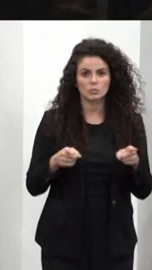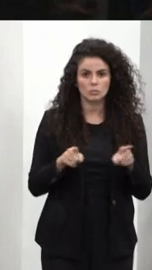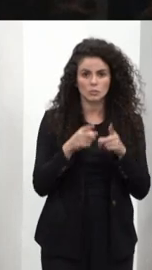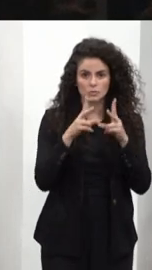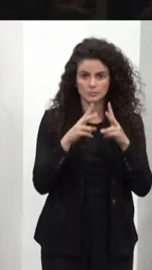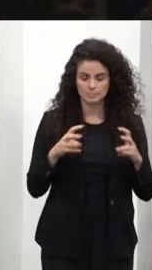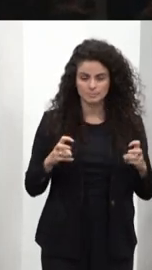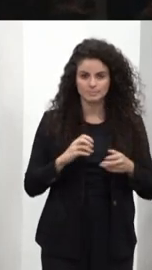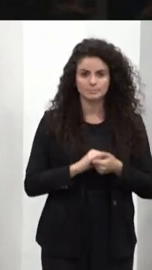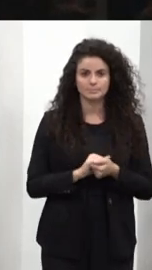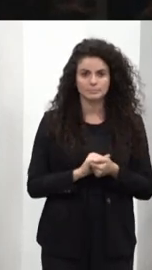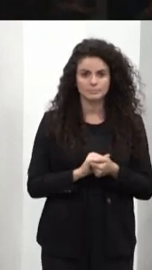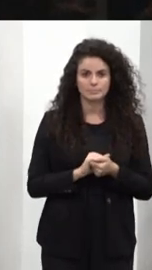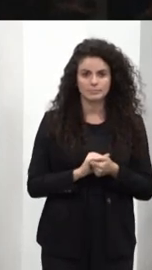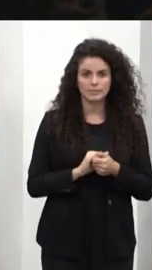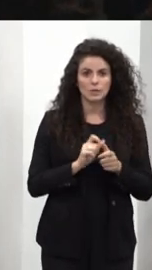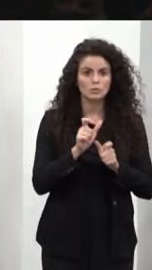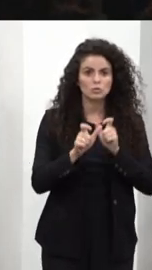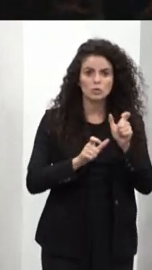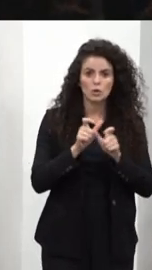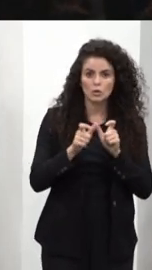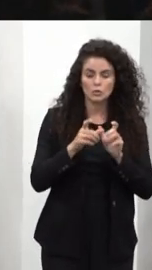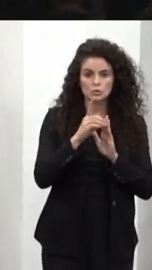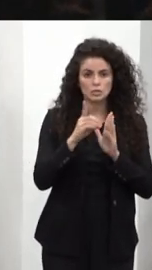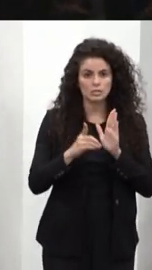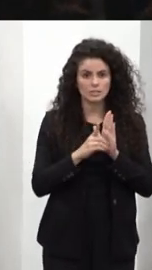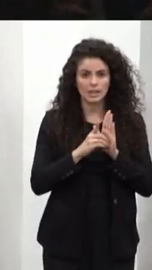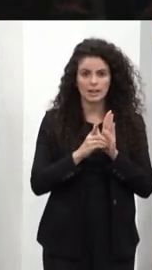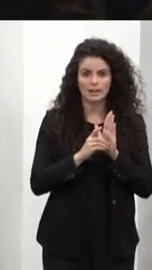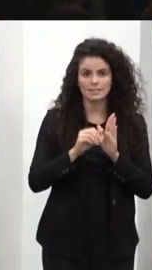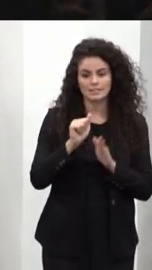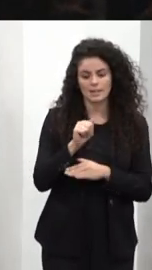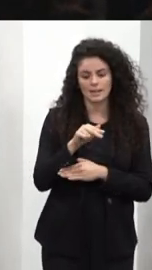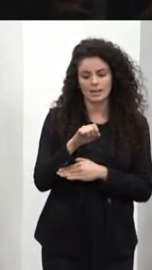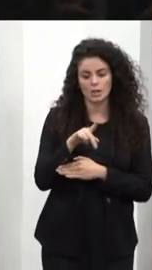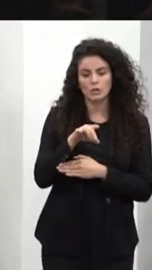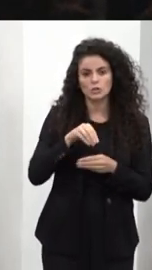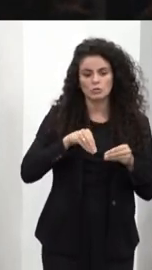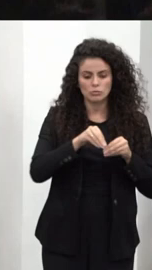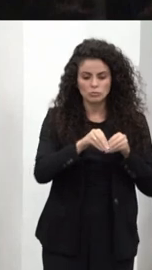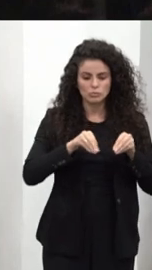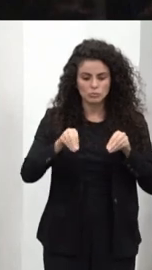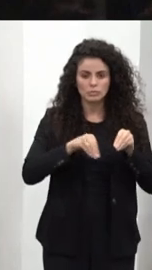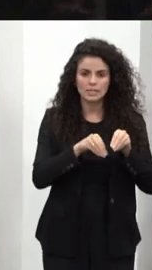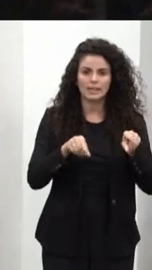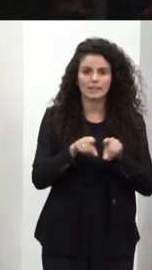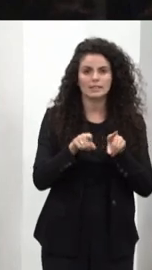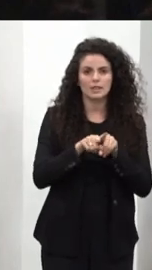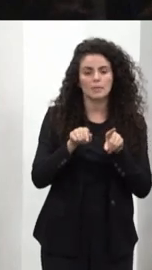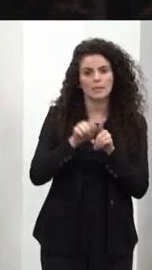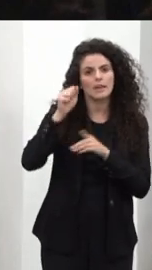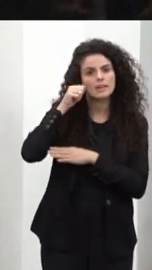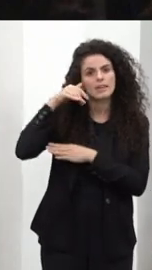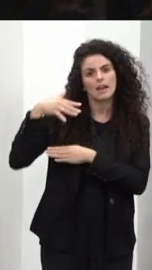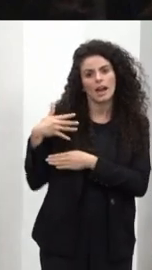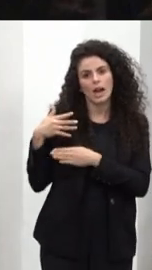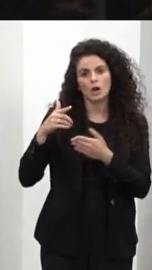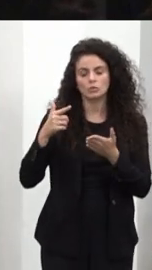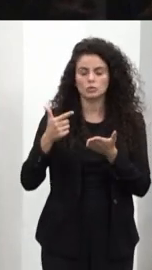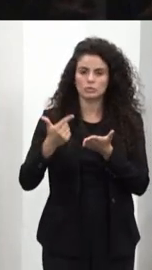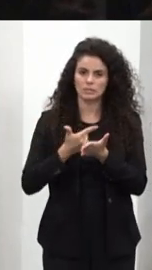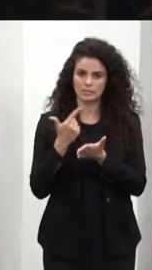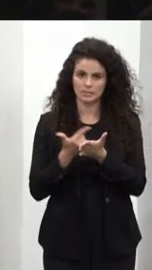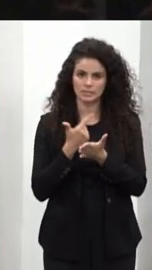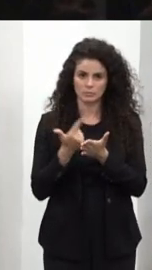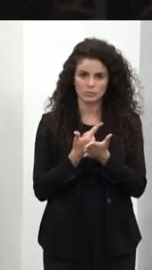onde entram jogos digitais analógicos tabuleiro e audiobook a lei entende jogos digitais como a